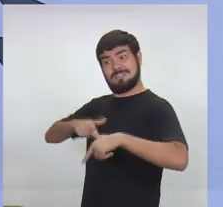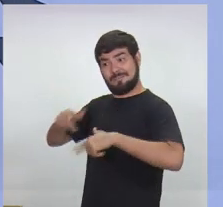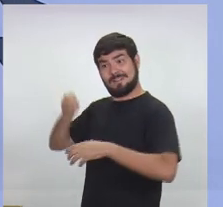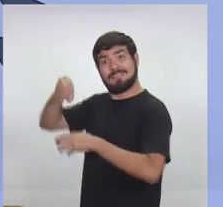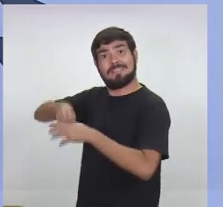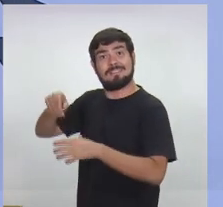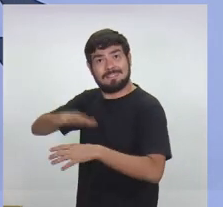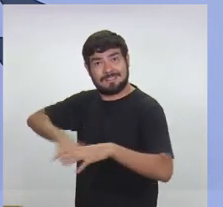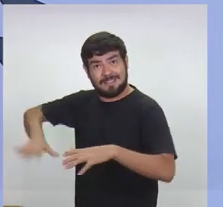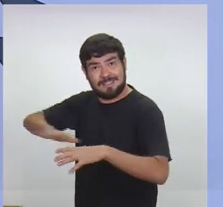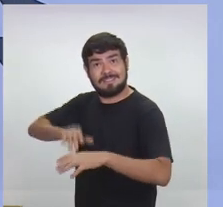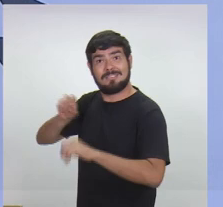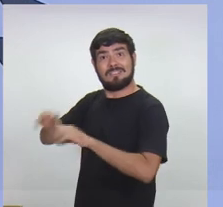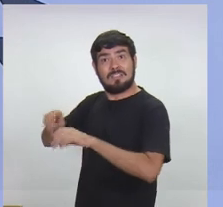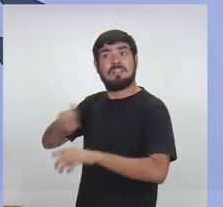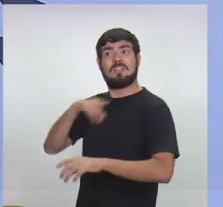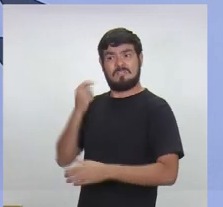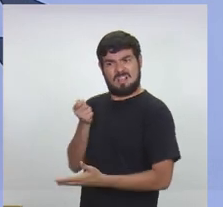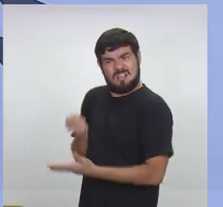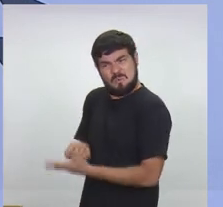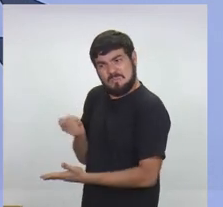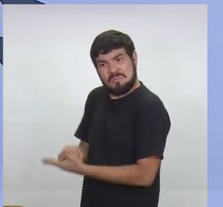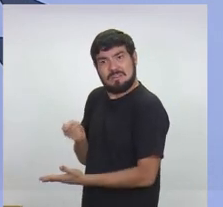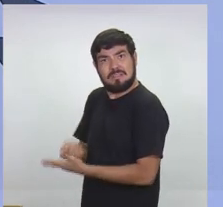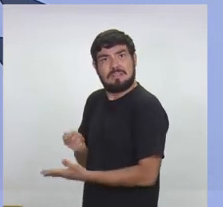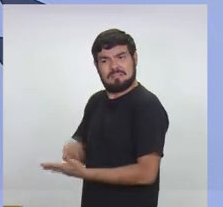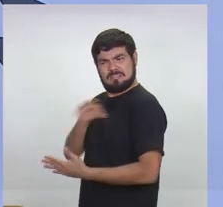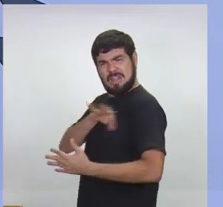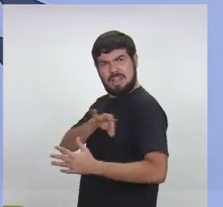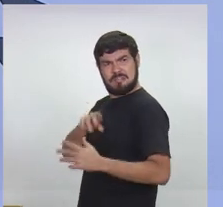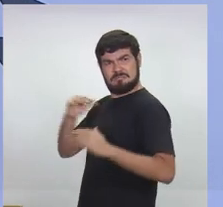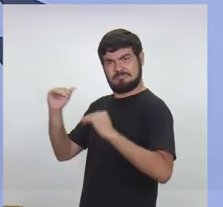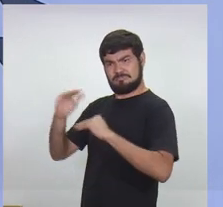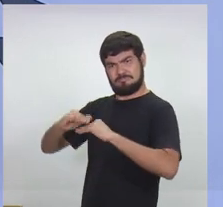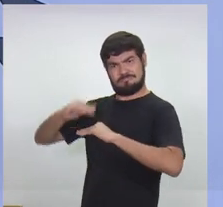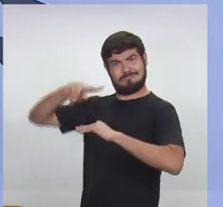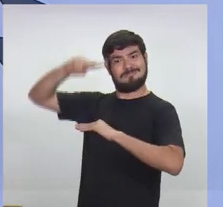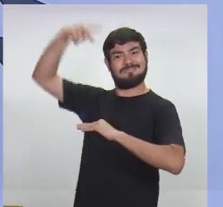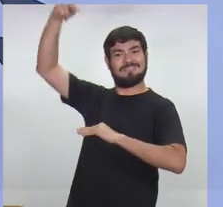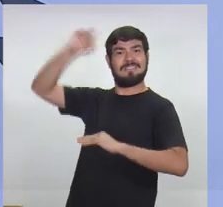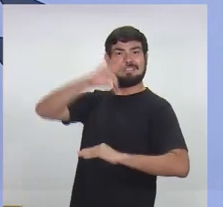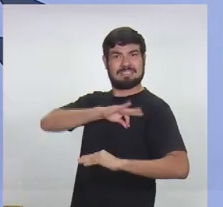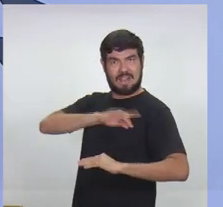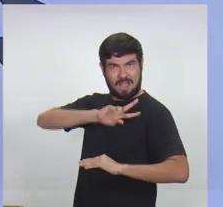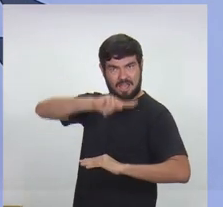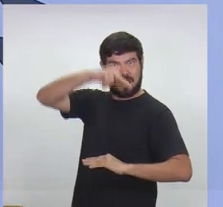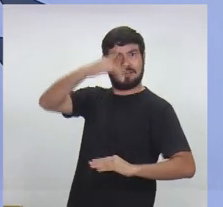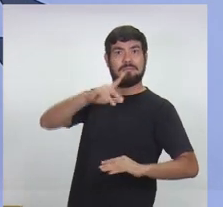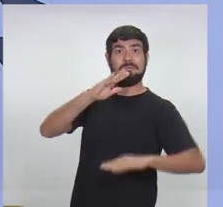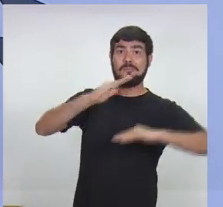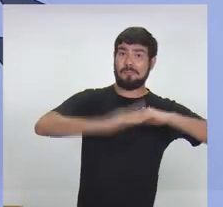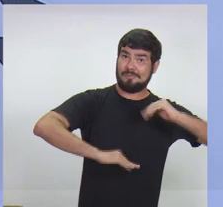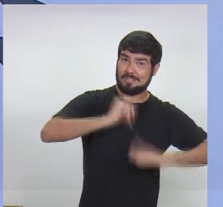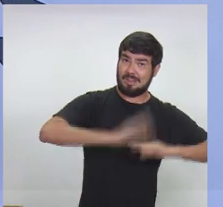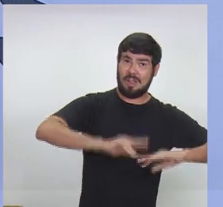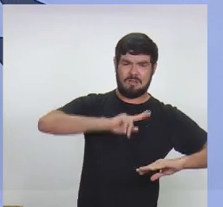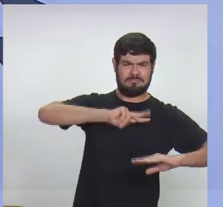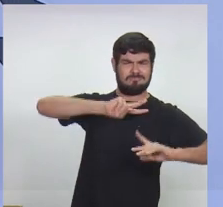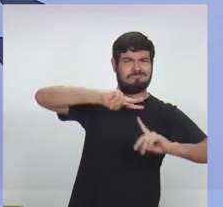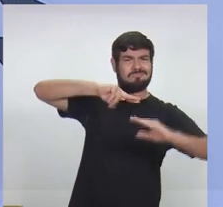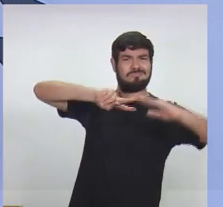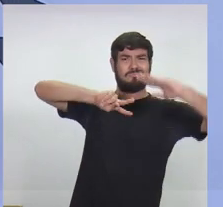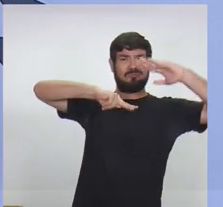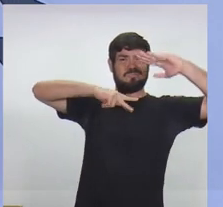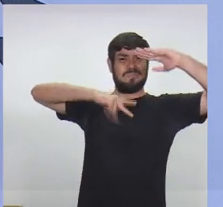de cargos e carreira de salário dos profissionais da área de saúde e vamos aumentar o salário desse profissional até o neto em